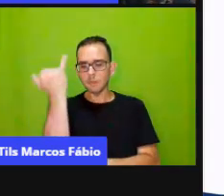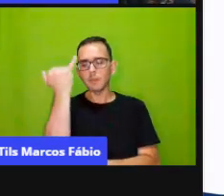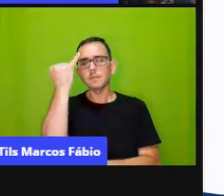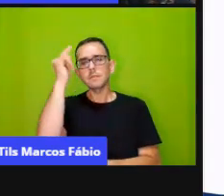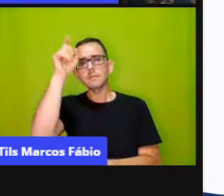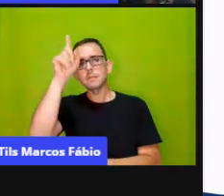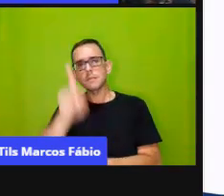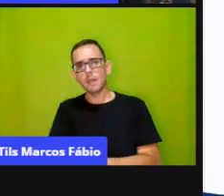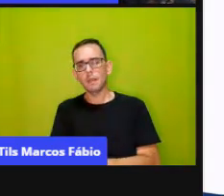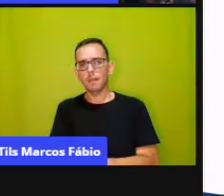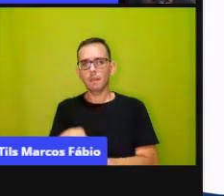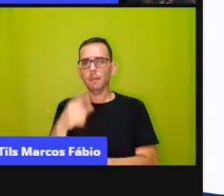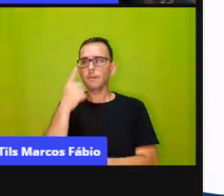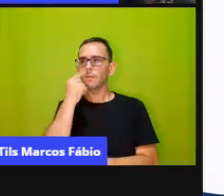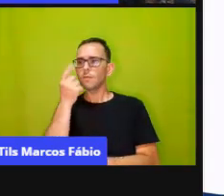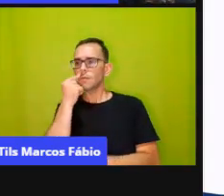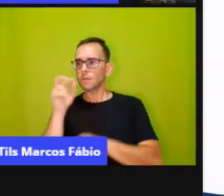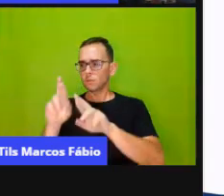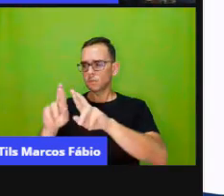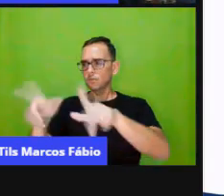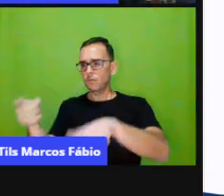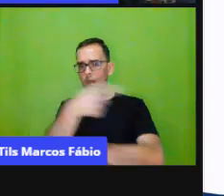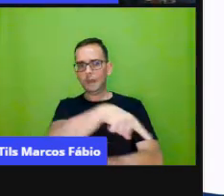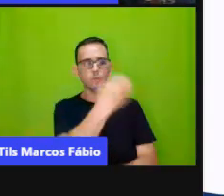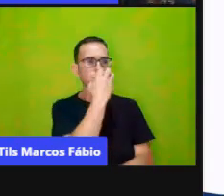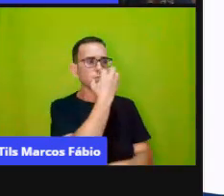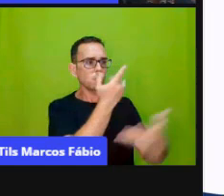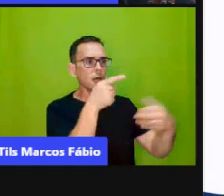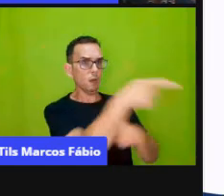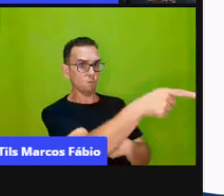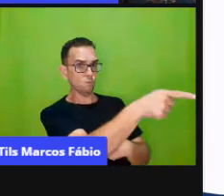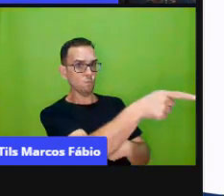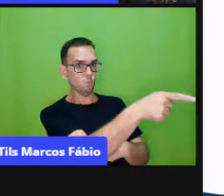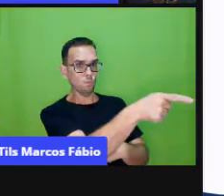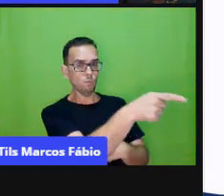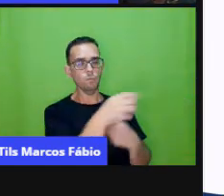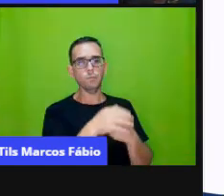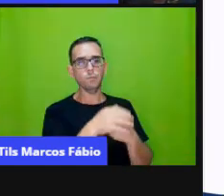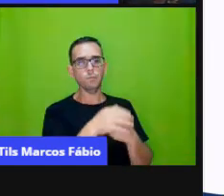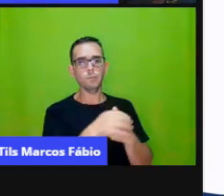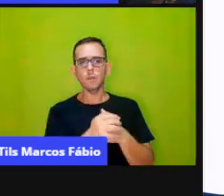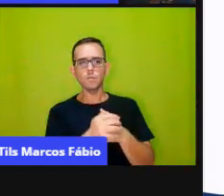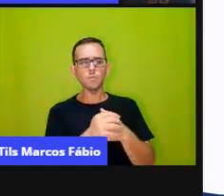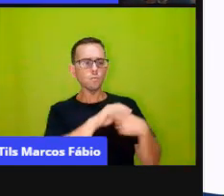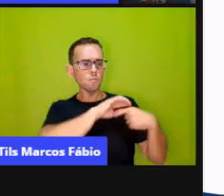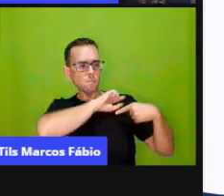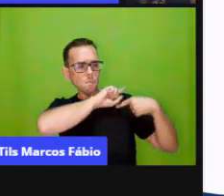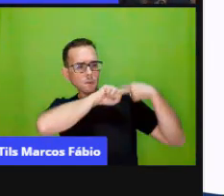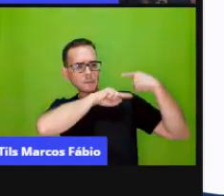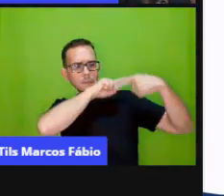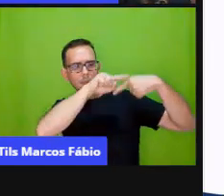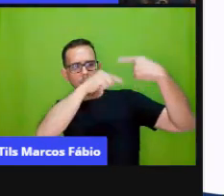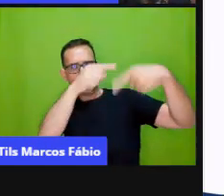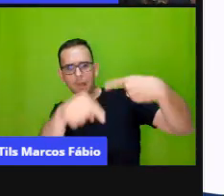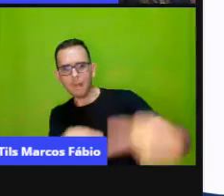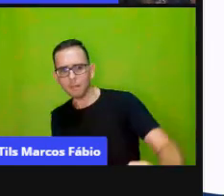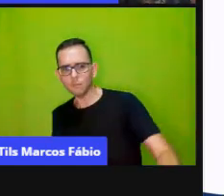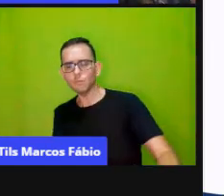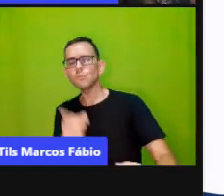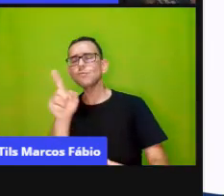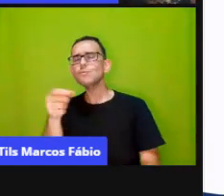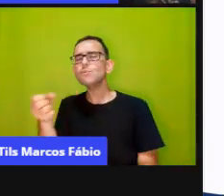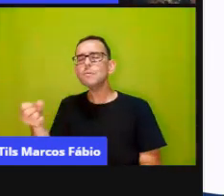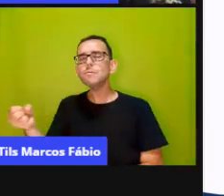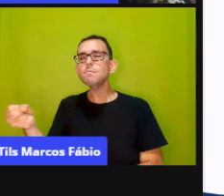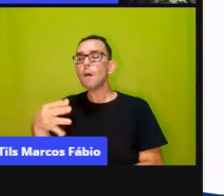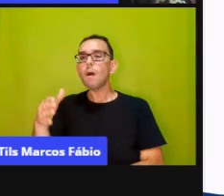gatos, diferentemente dos cães, o processo de domesticação é mais recente.